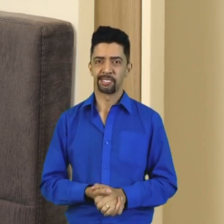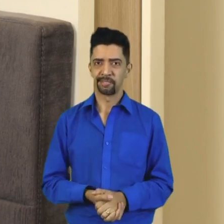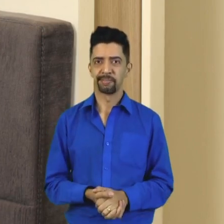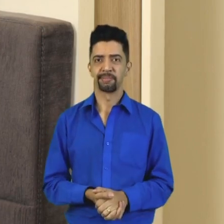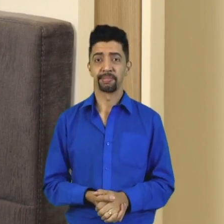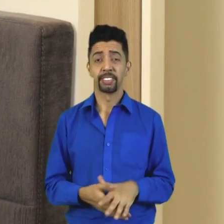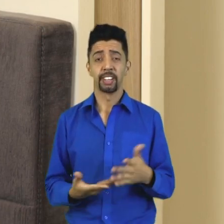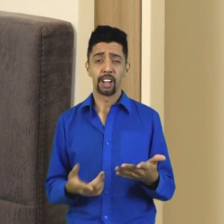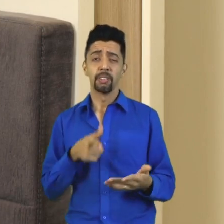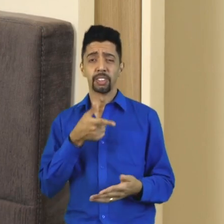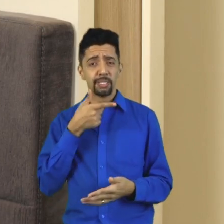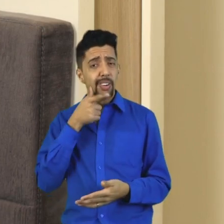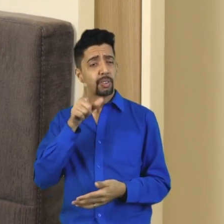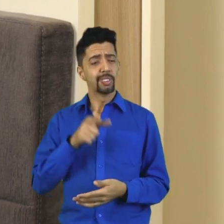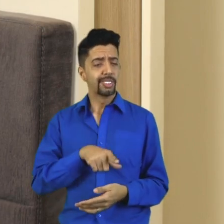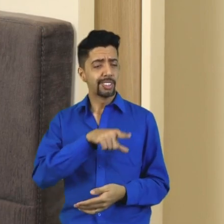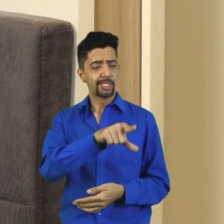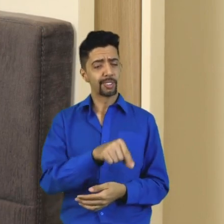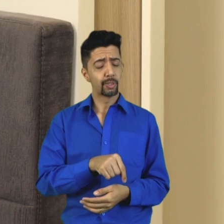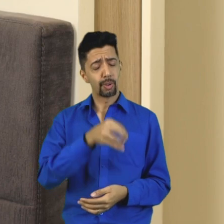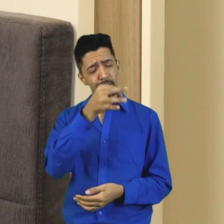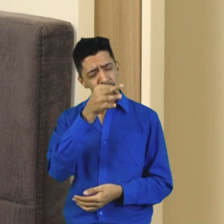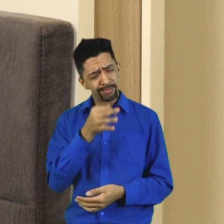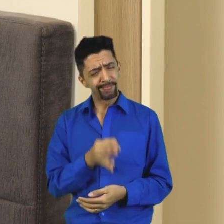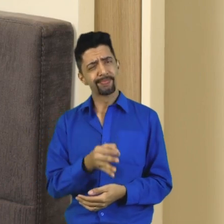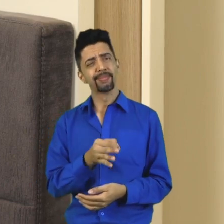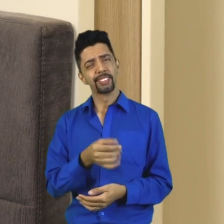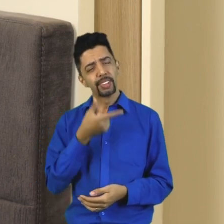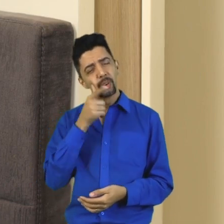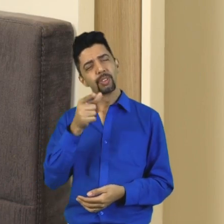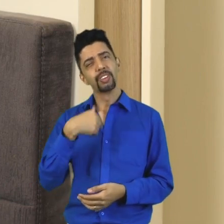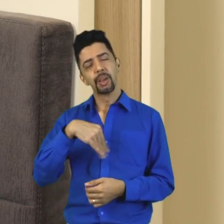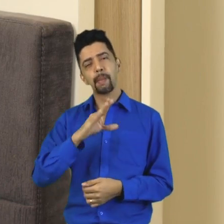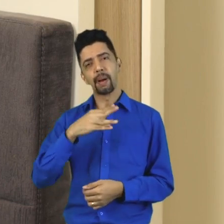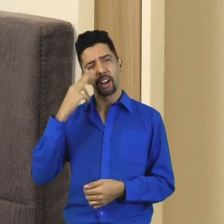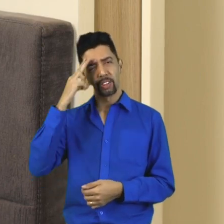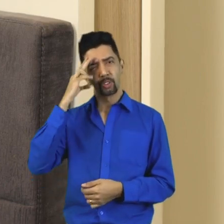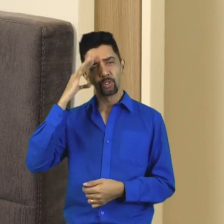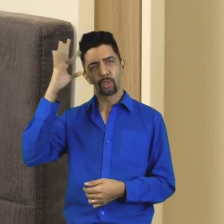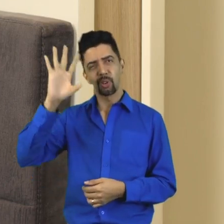financeiramente, para fazer escolhas assertivas